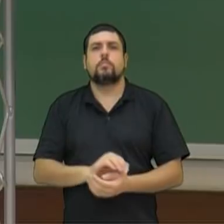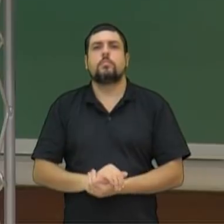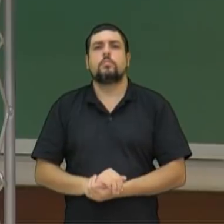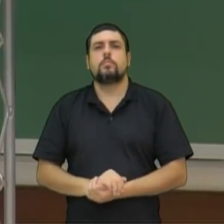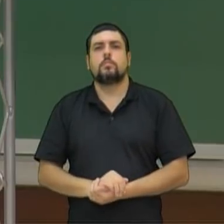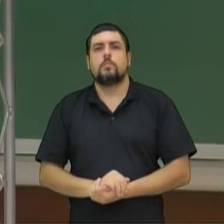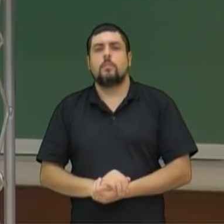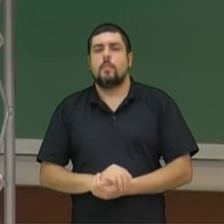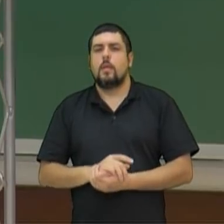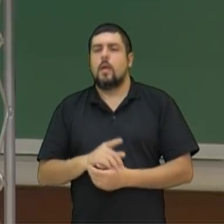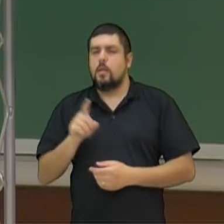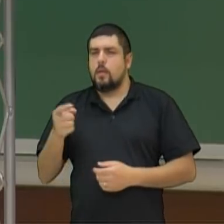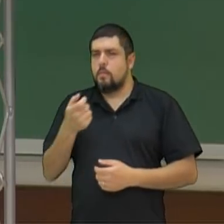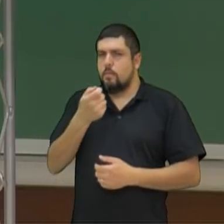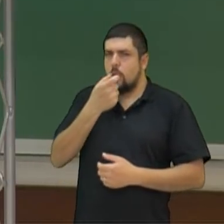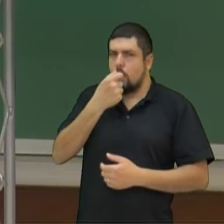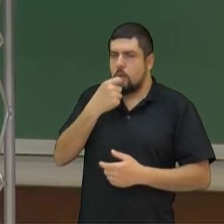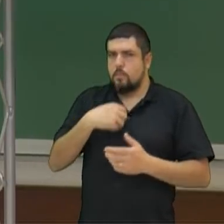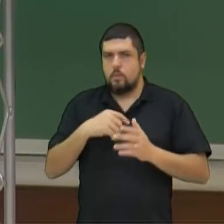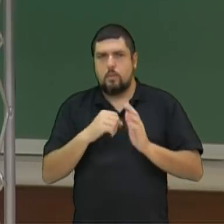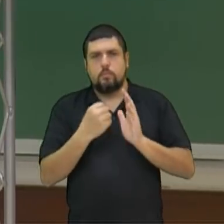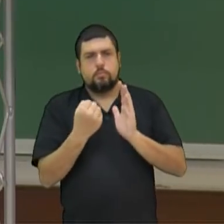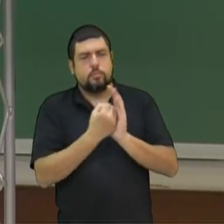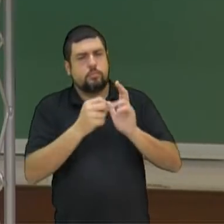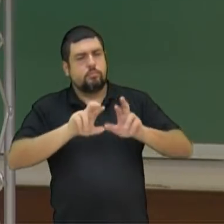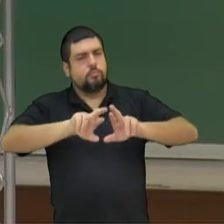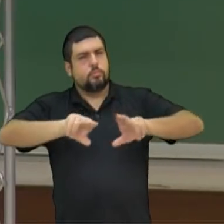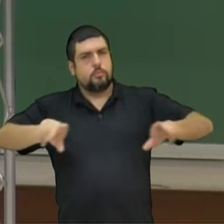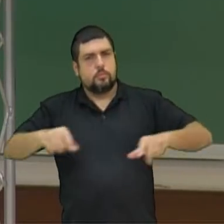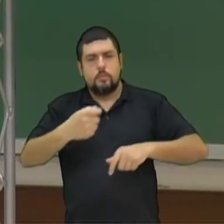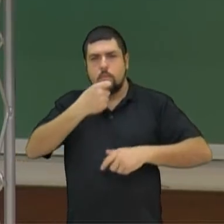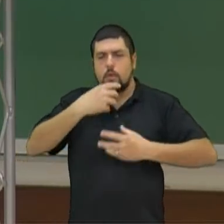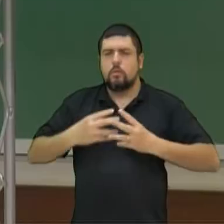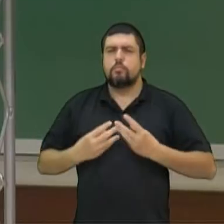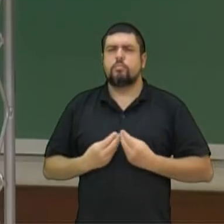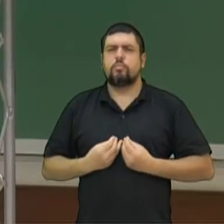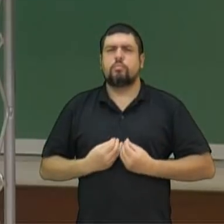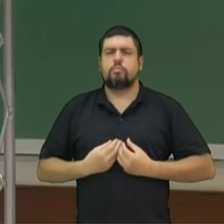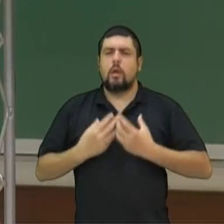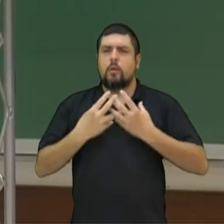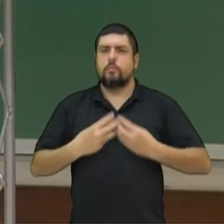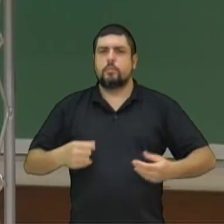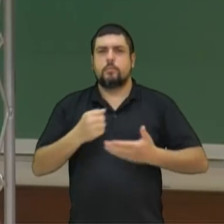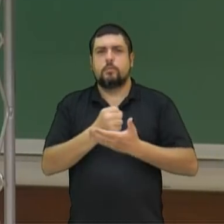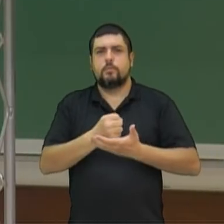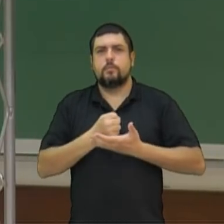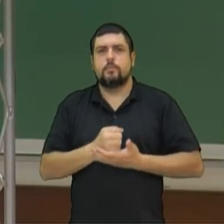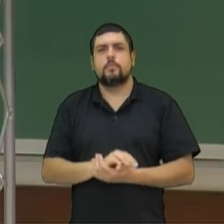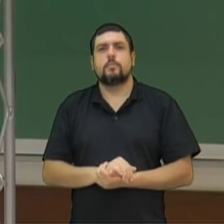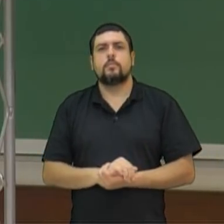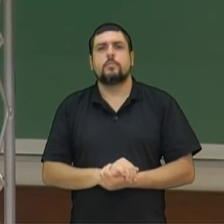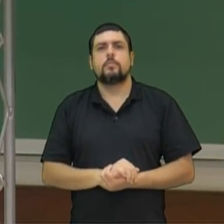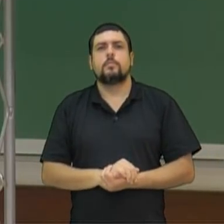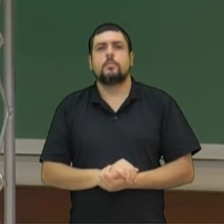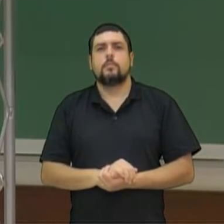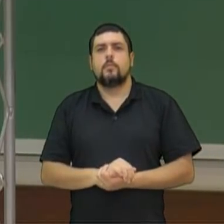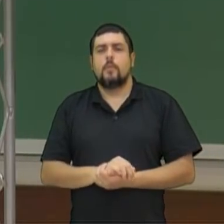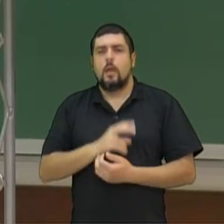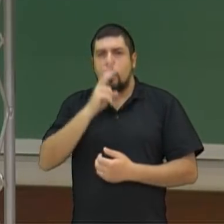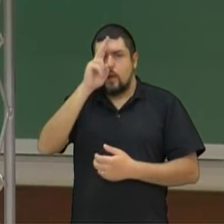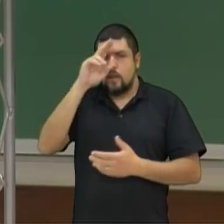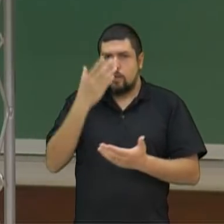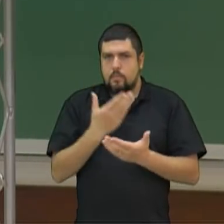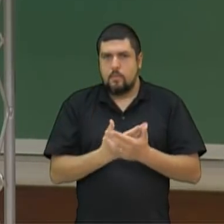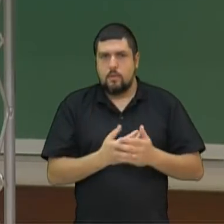várias marcas aí que eu não vou citar o nome de nenhuma. Para você treinar, lembra desse modelo de exercício da aula de ácidos?